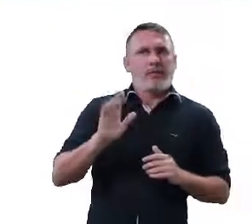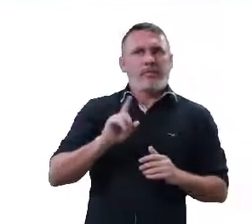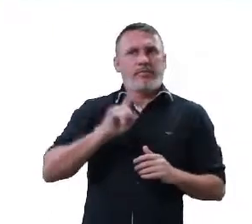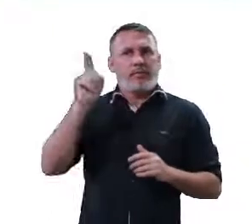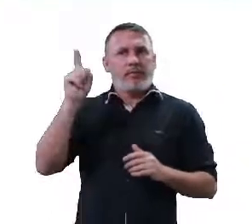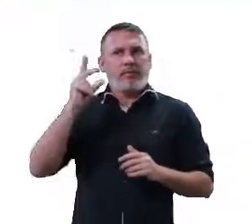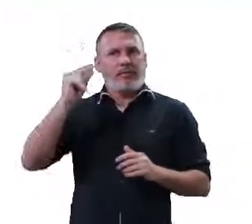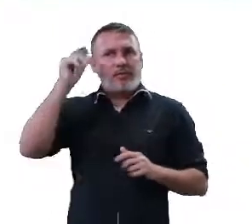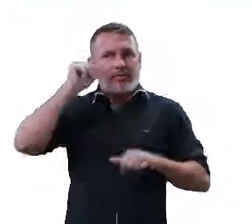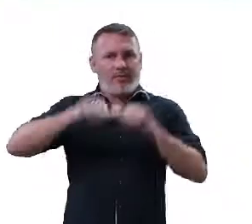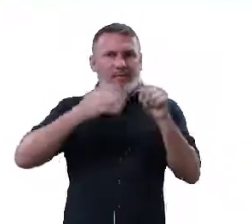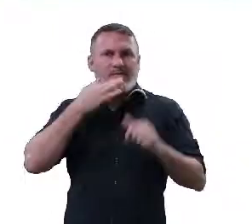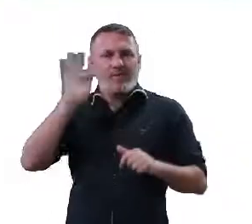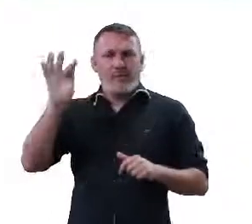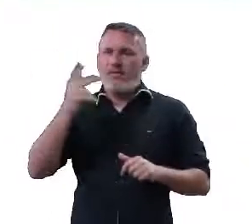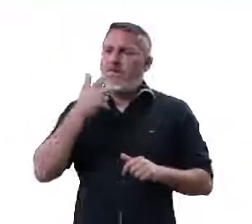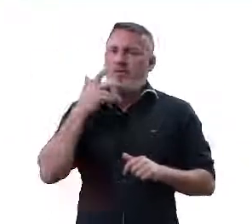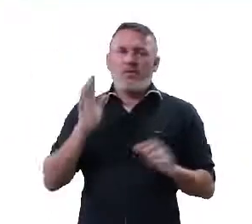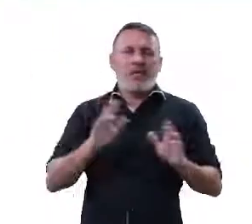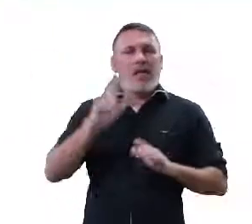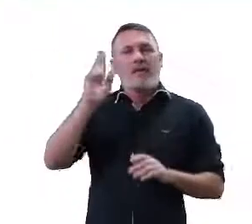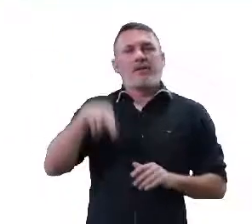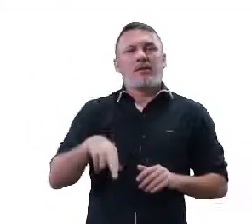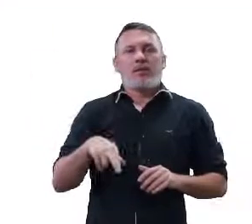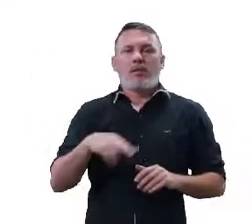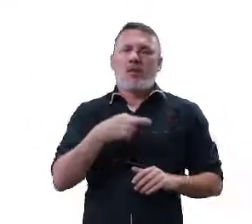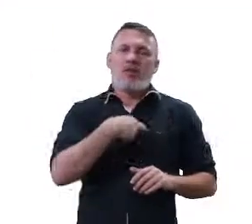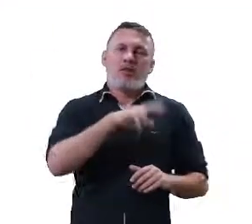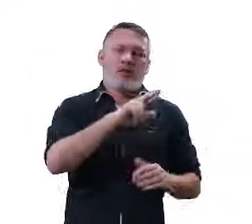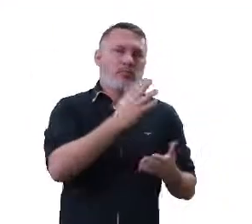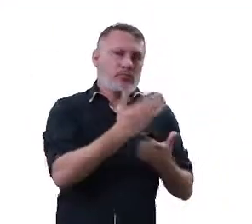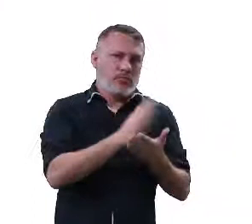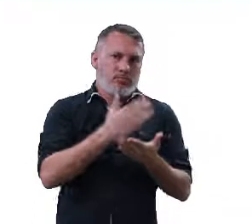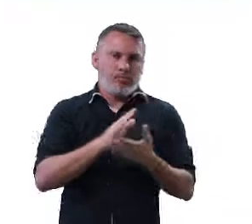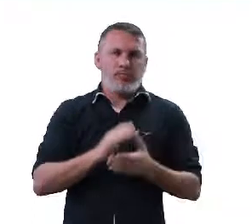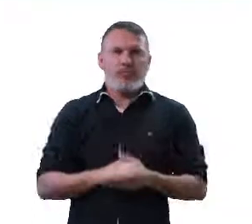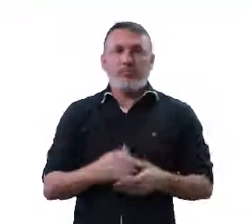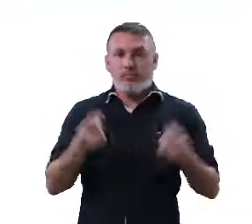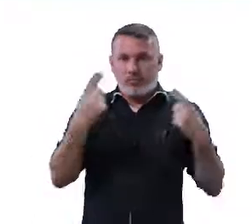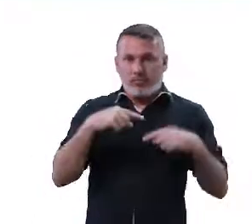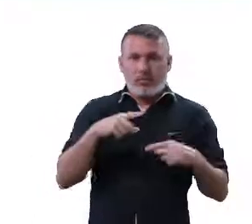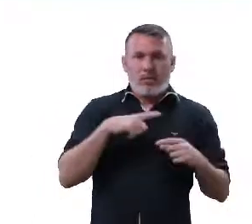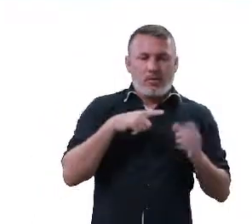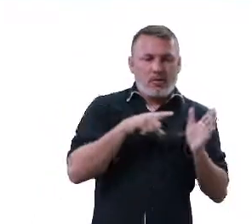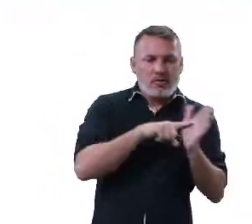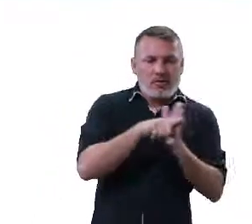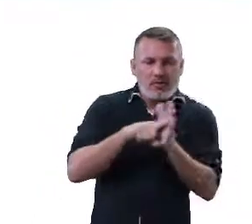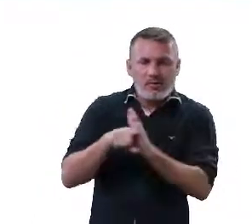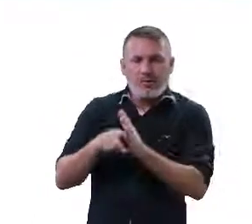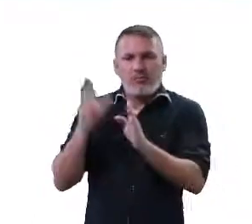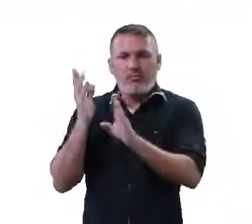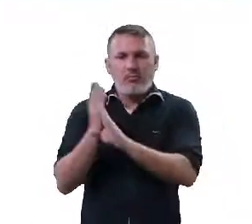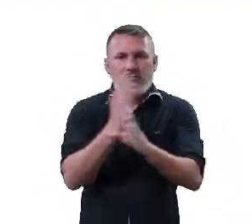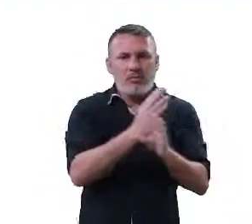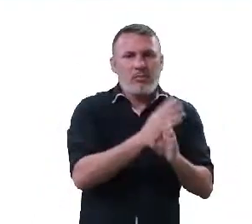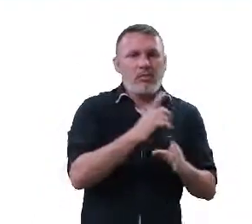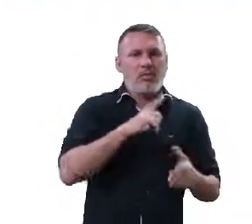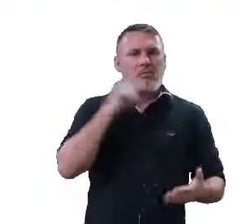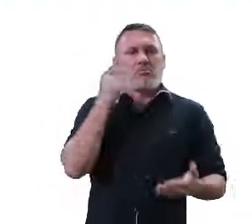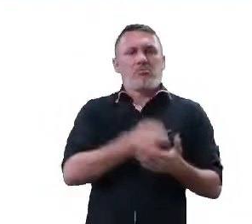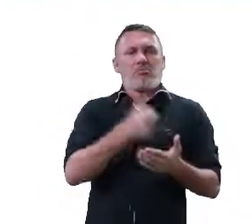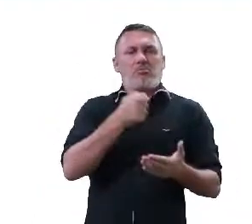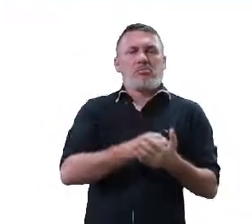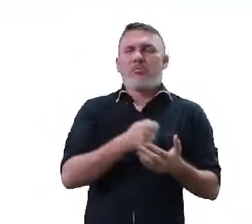exatamente essa moral e outra coisa. Se eu estou falando de razão, não posso falar de religião. Divulgação de costumes aristocráticos também